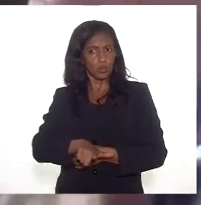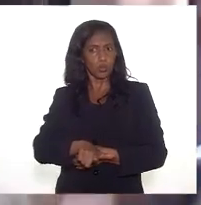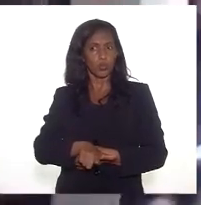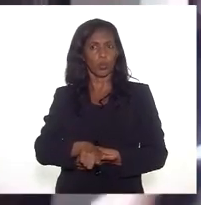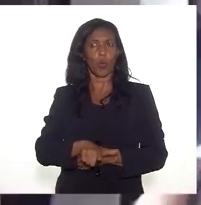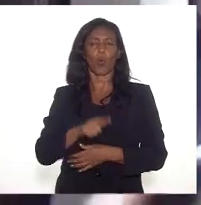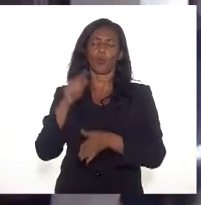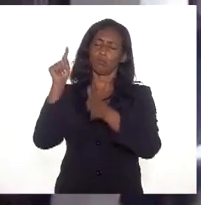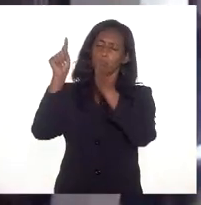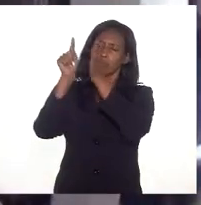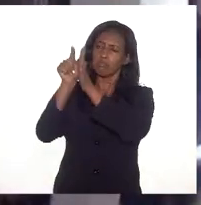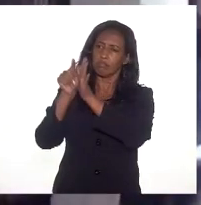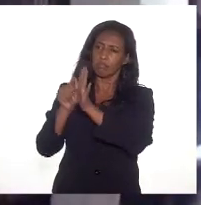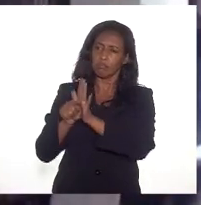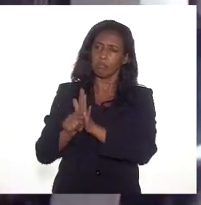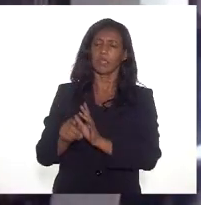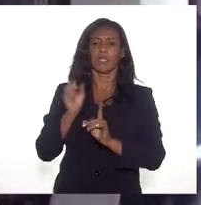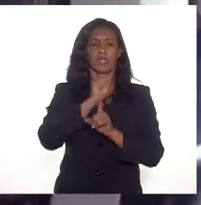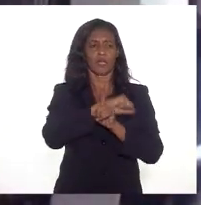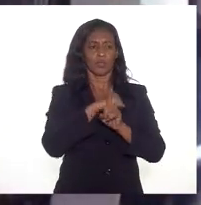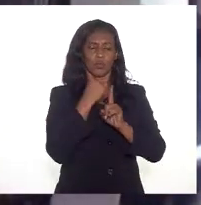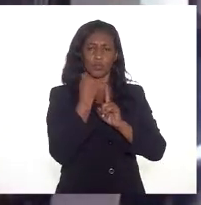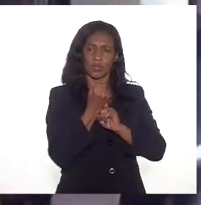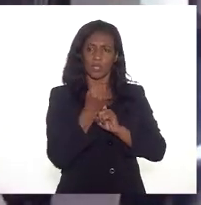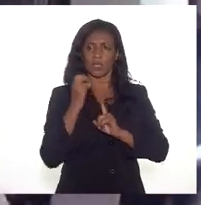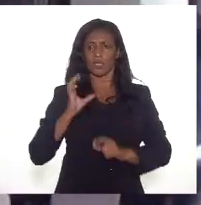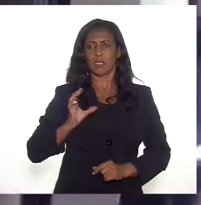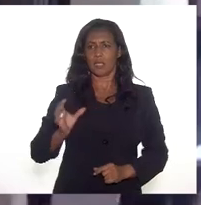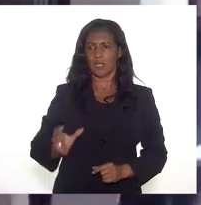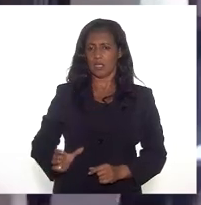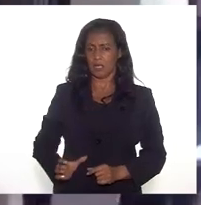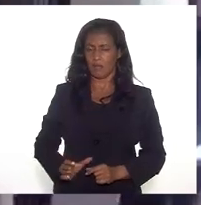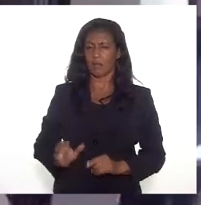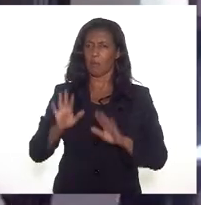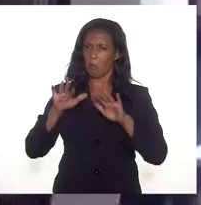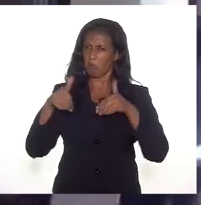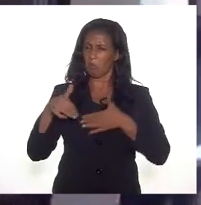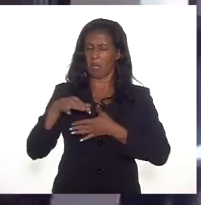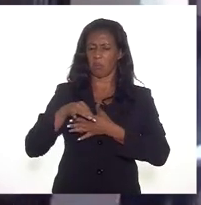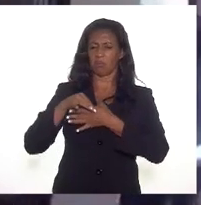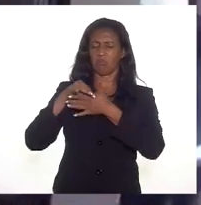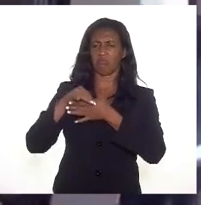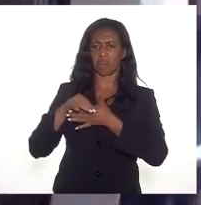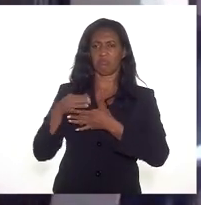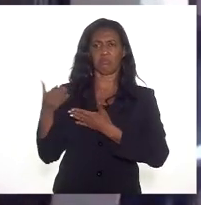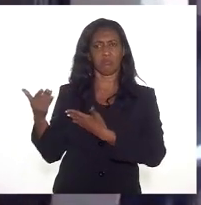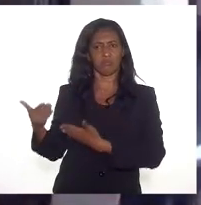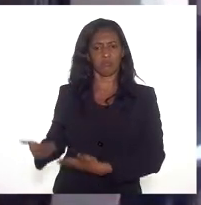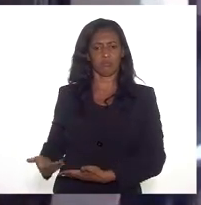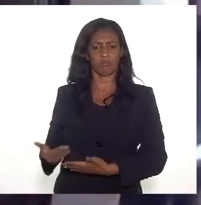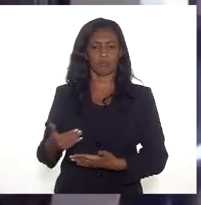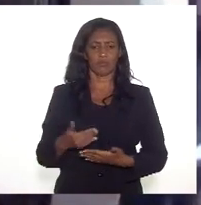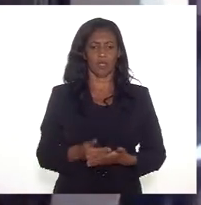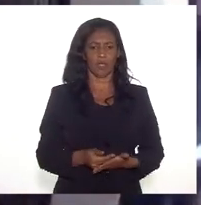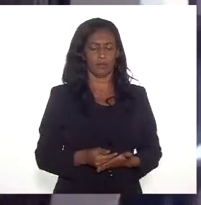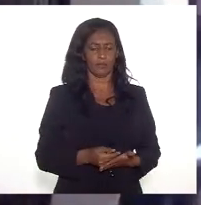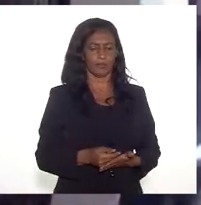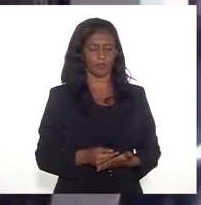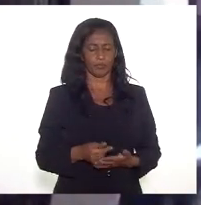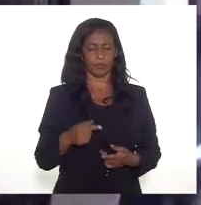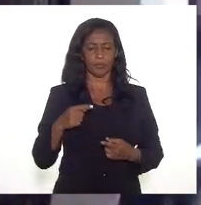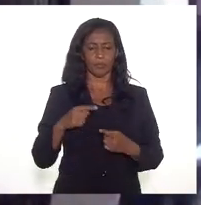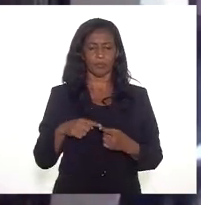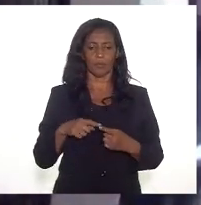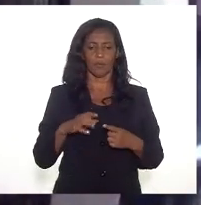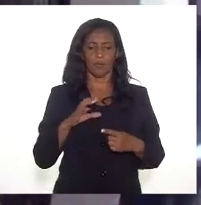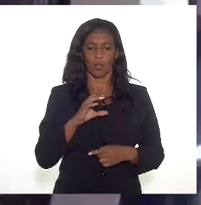as demandas da sociedade civil, que estava muito bem representada lá, era o